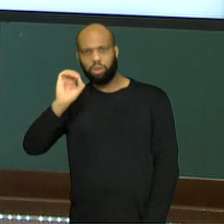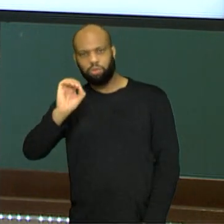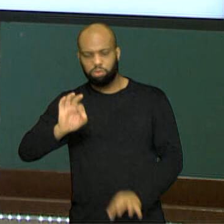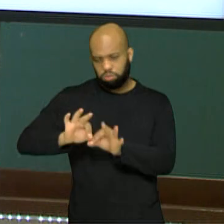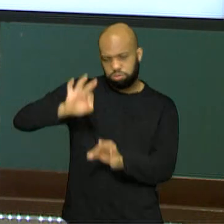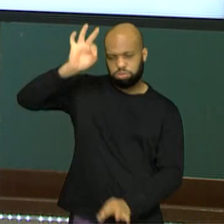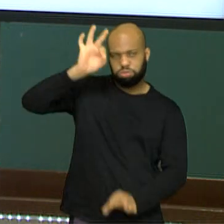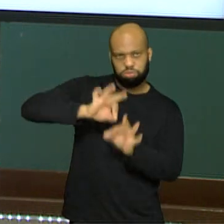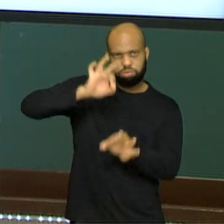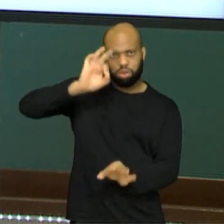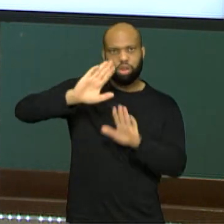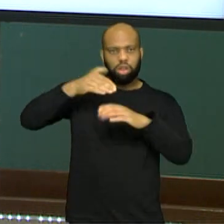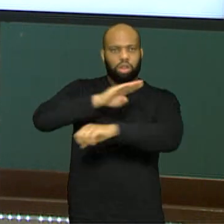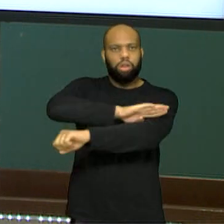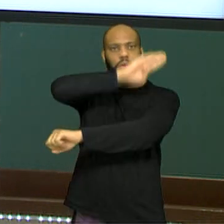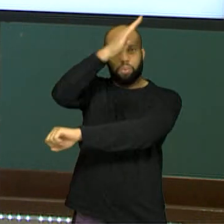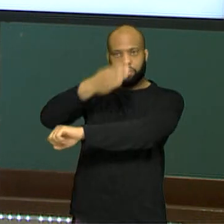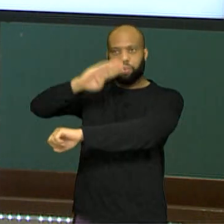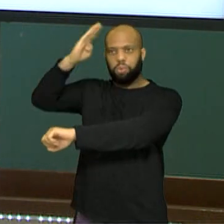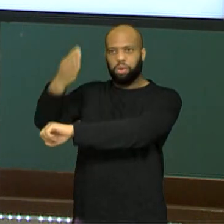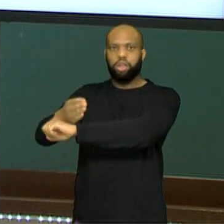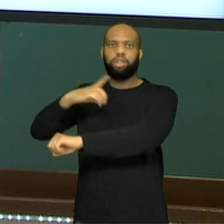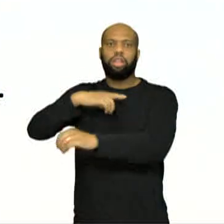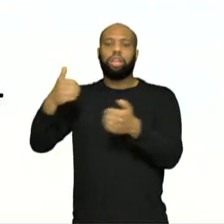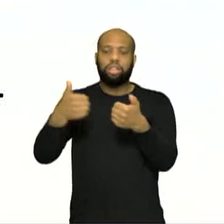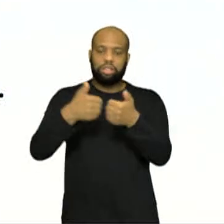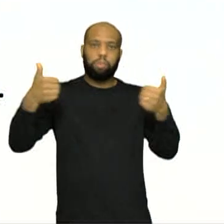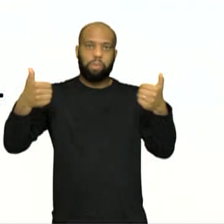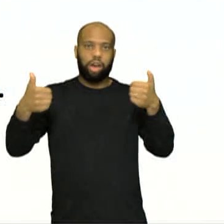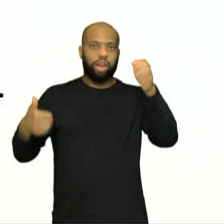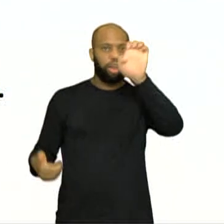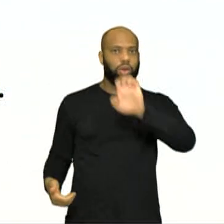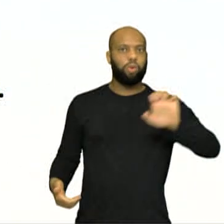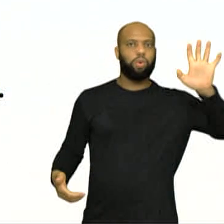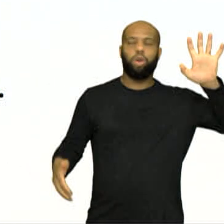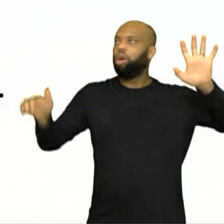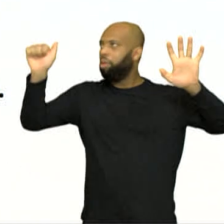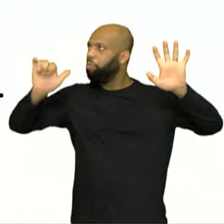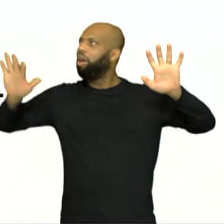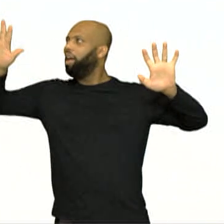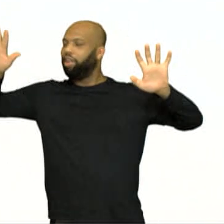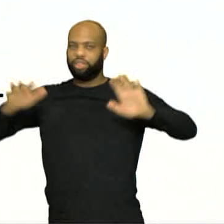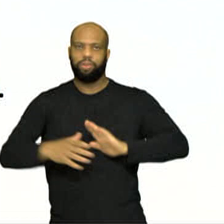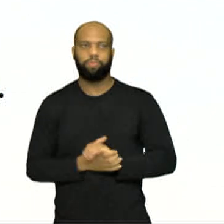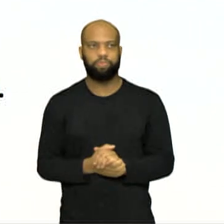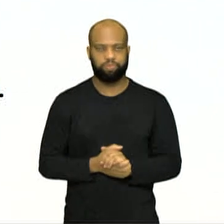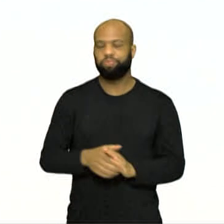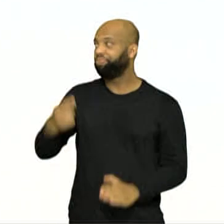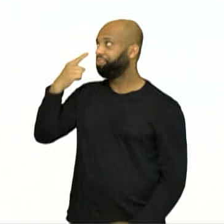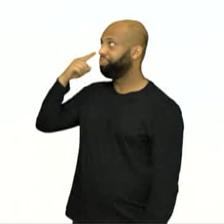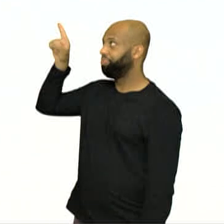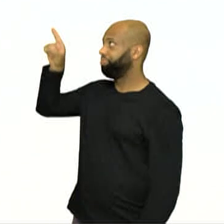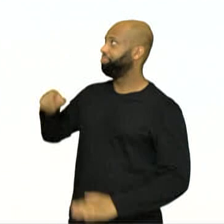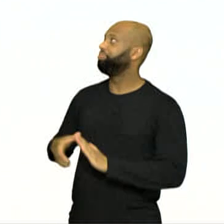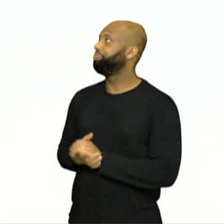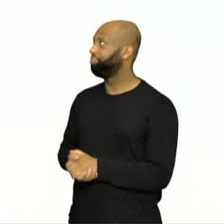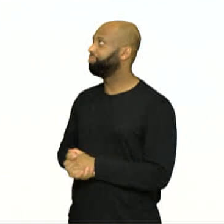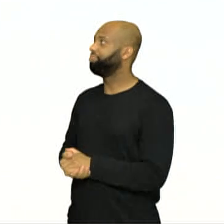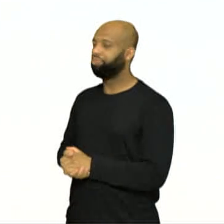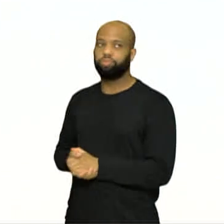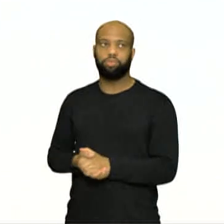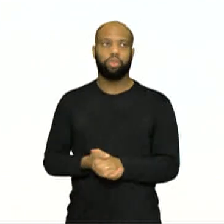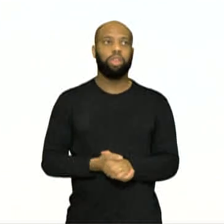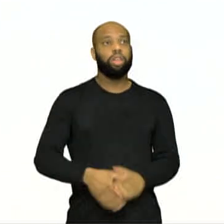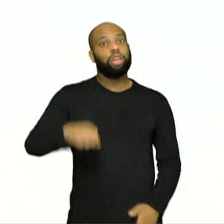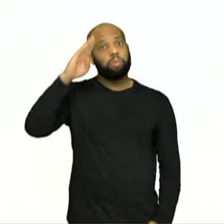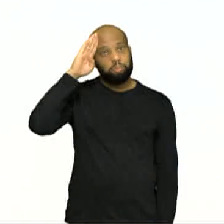Os Montes Urais estabelecem, então, a divisão entre a parte europeia e a parte asiática, como a gente pode ver no mapa. E